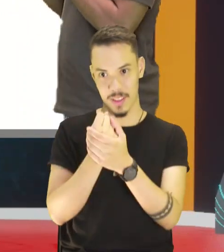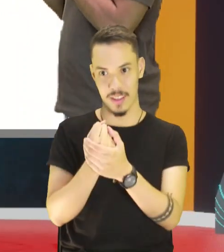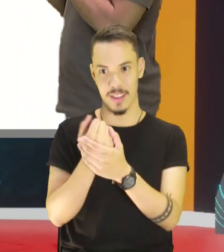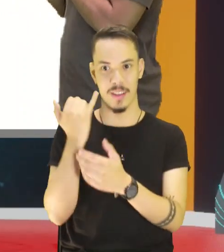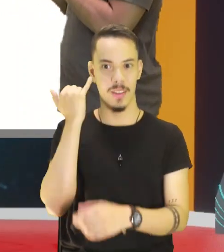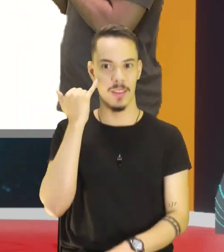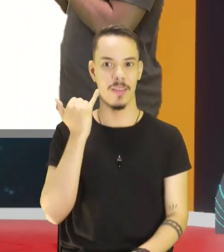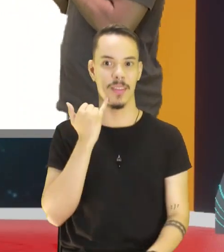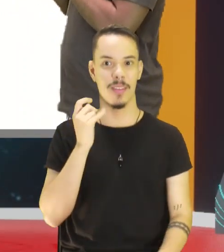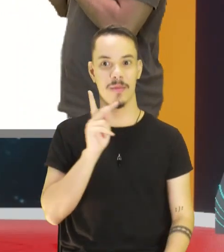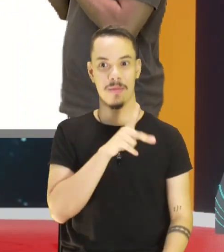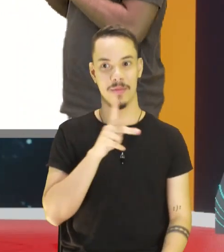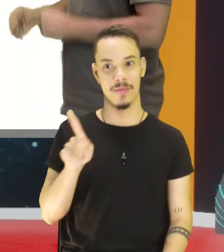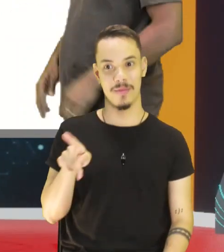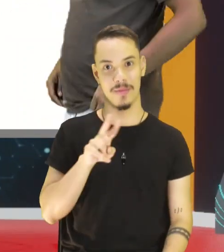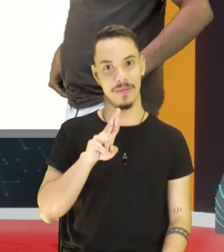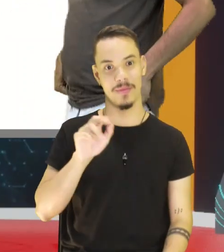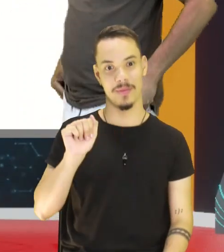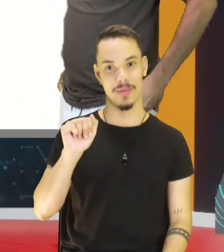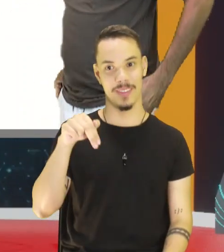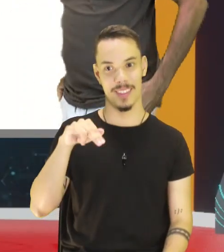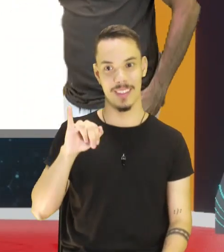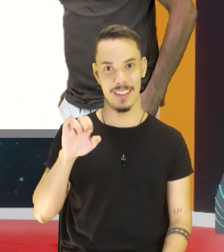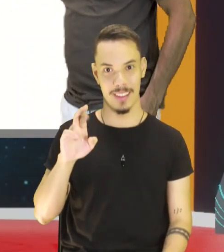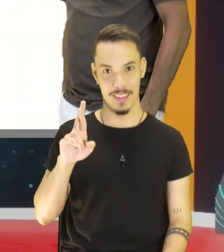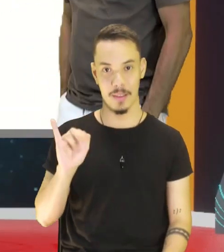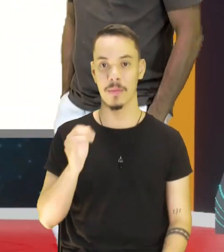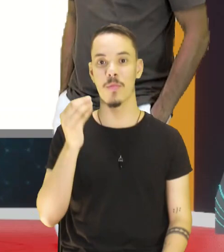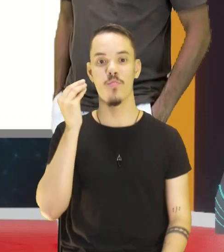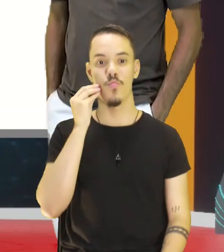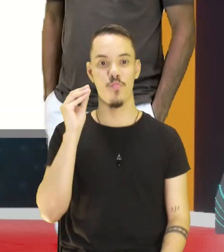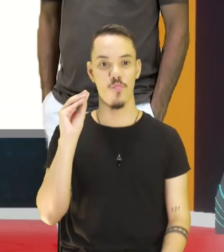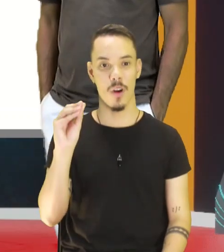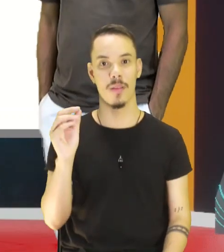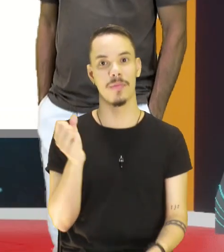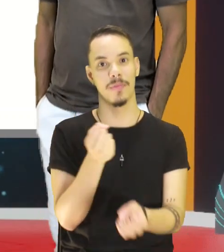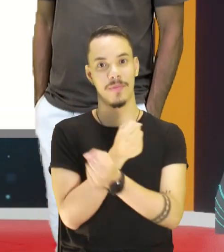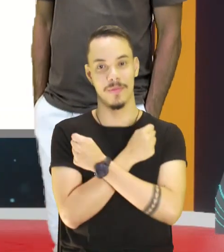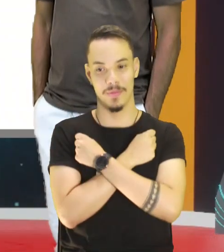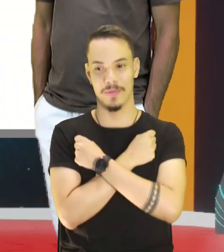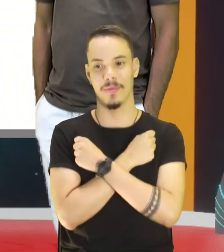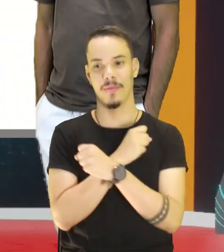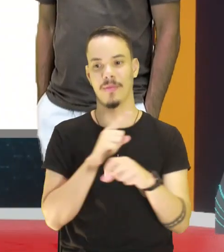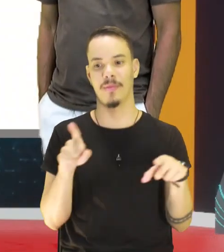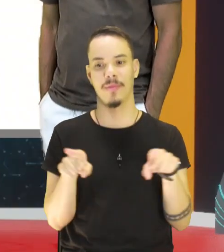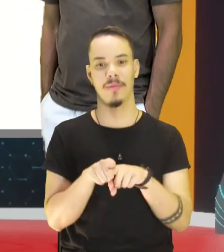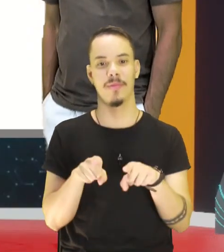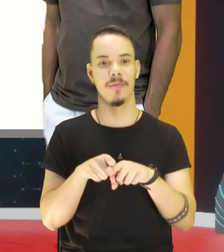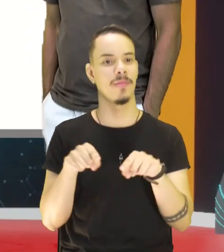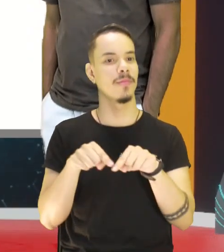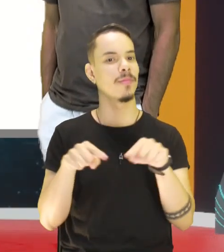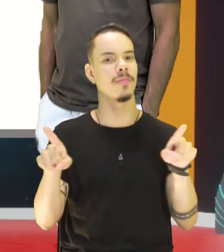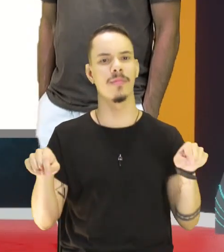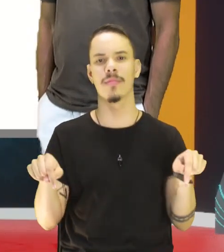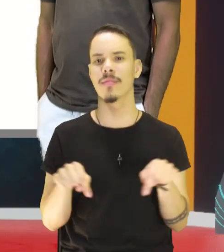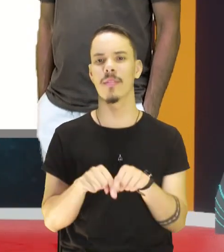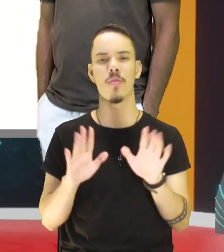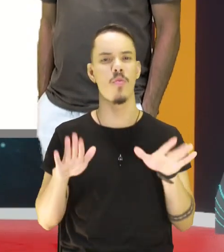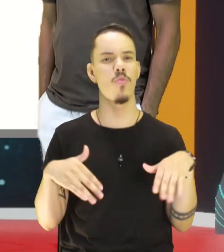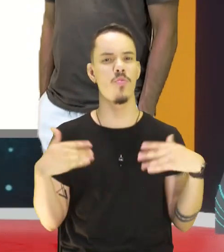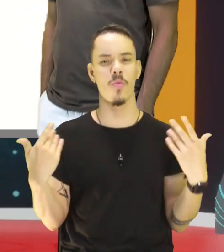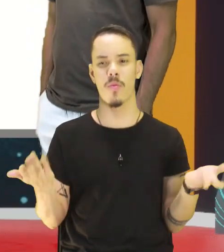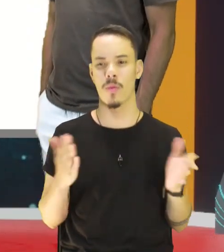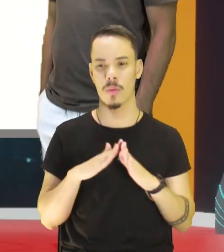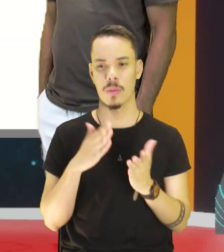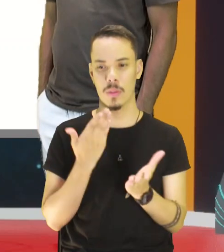O professor. E aí, beijo para vocês, um abraço ao professor Ranieri, né? E essa galera, será que é de que escola?